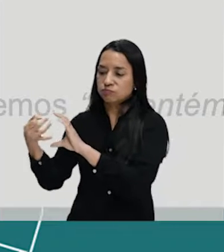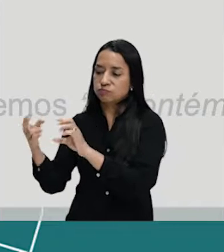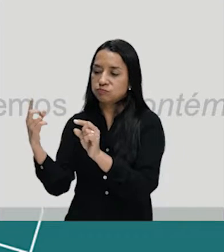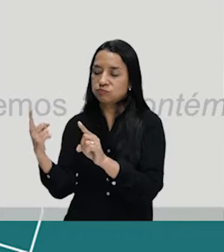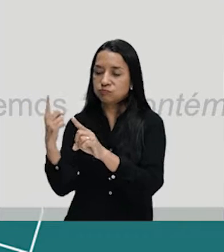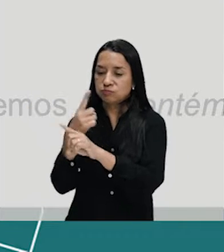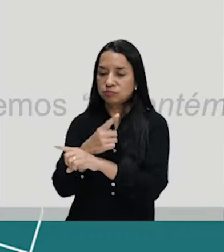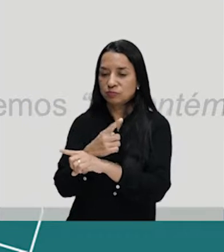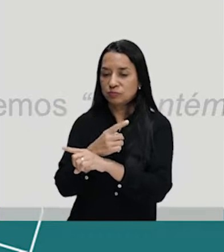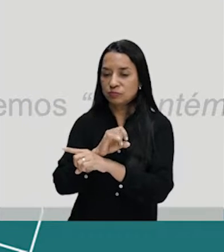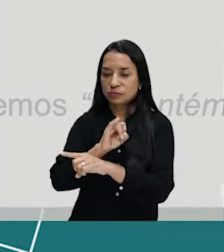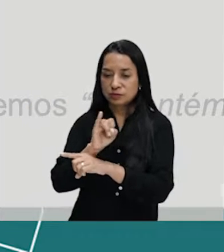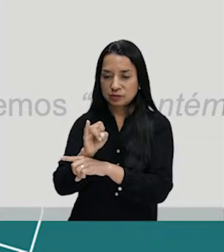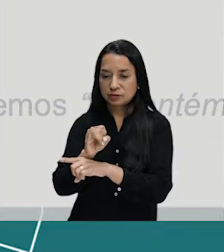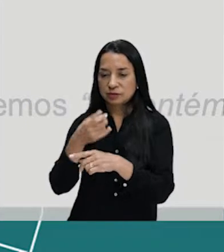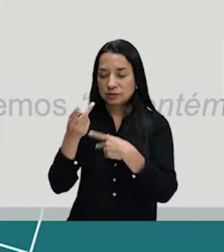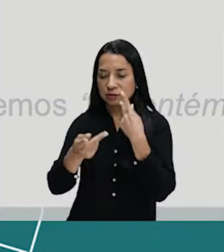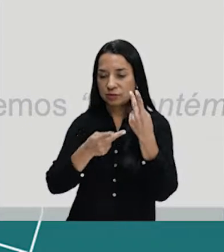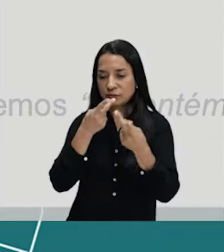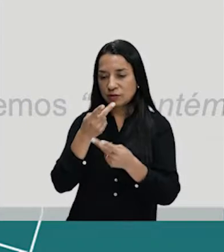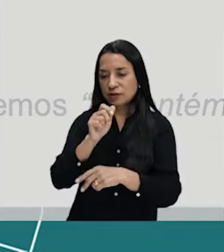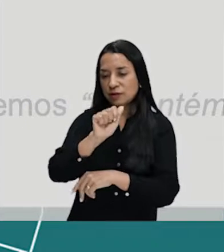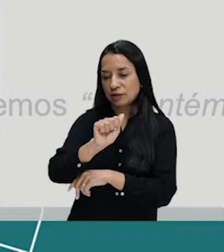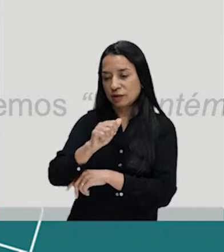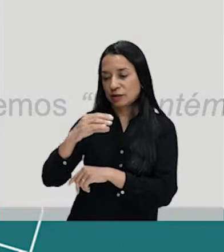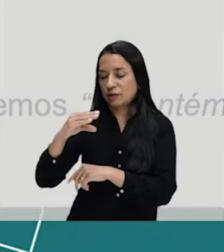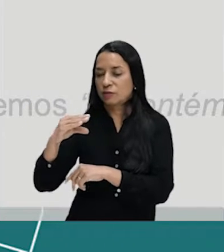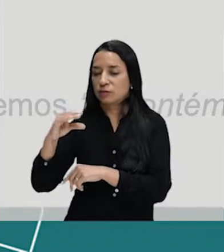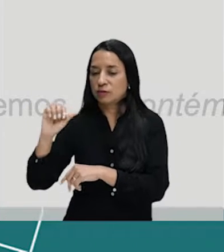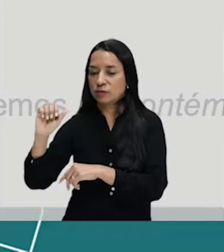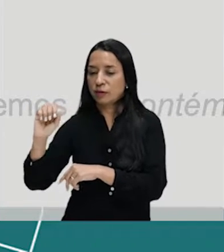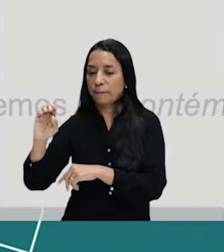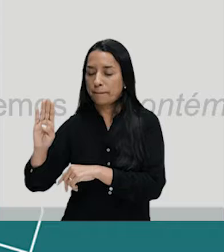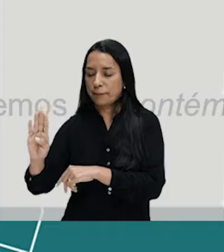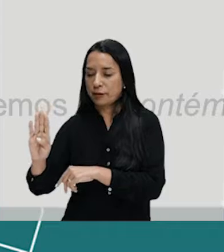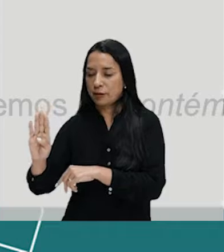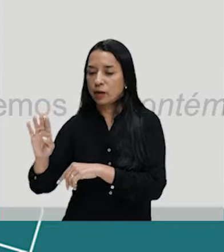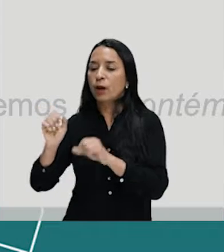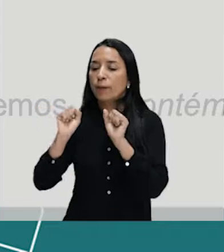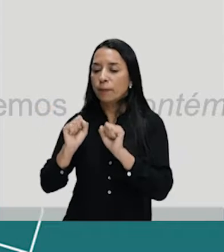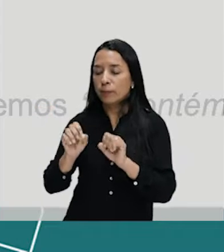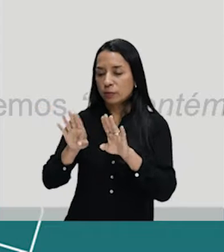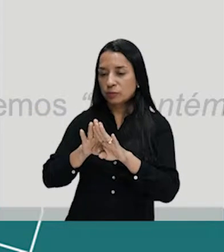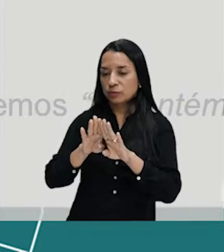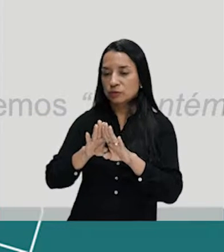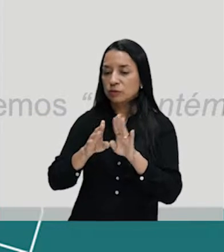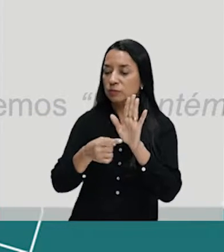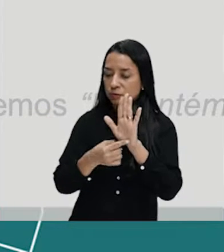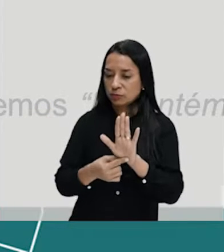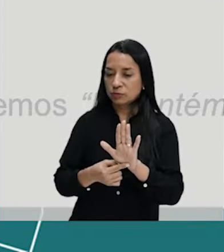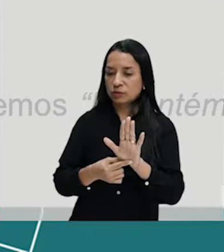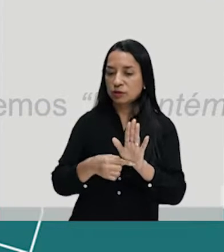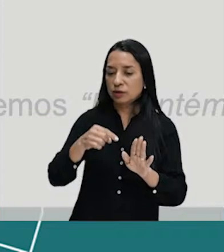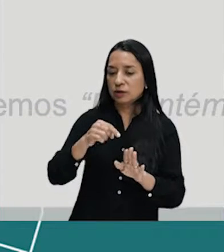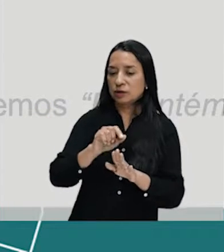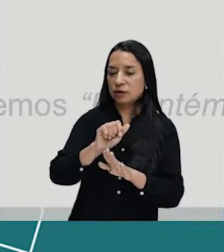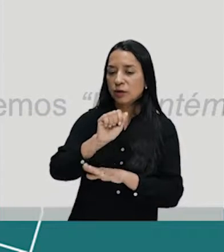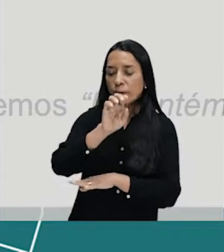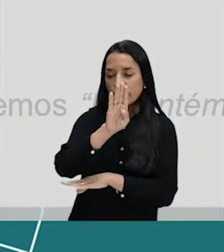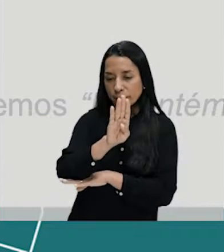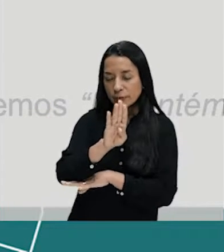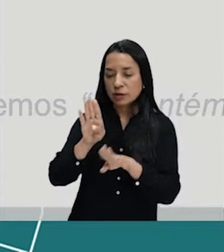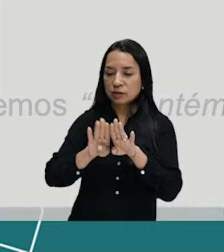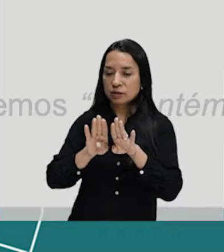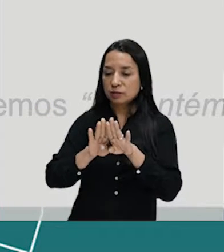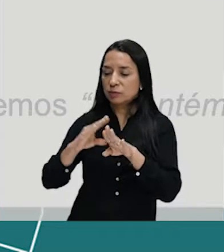eu posso afirmar também que o b contém Ah tá então é para que você perceba que você também pode